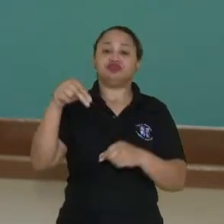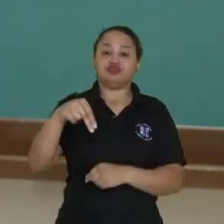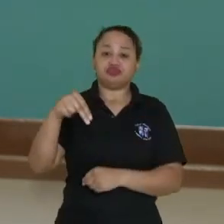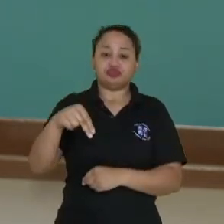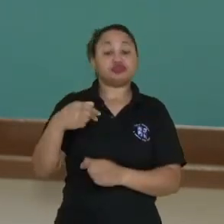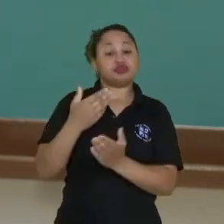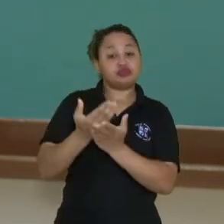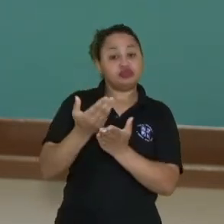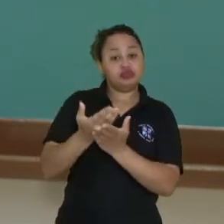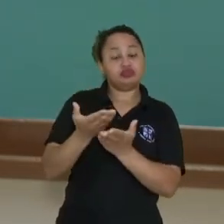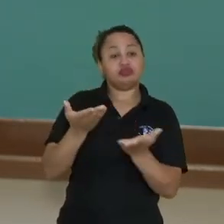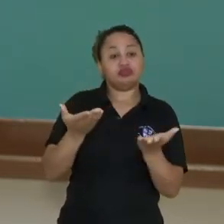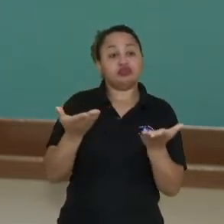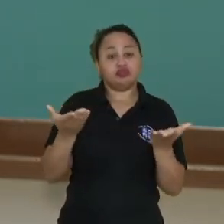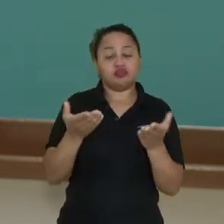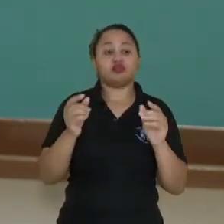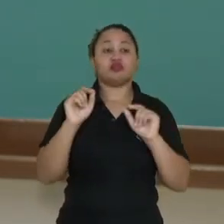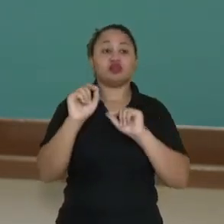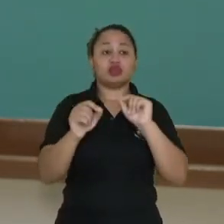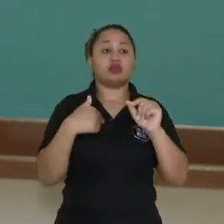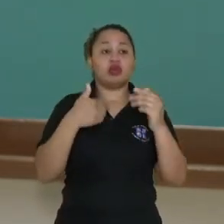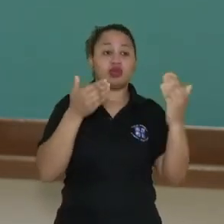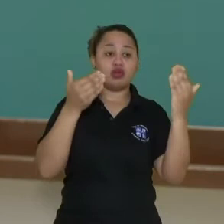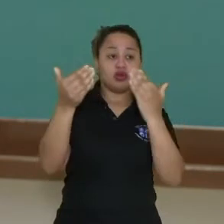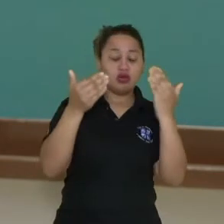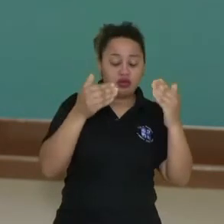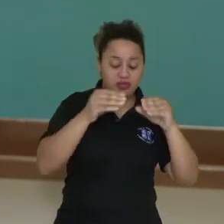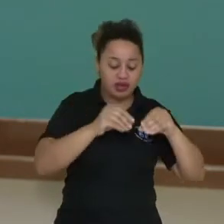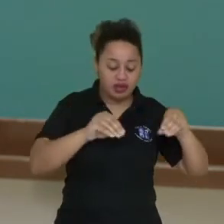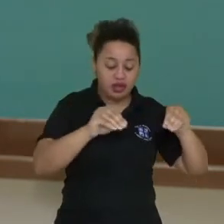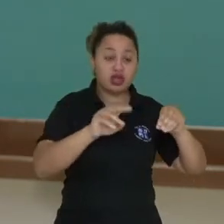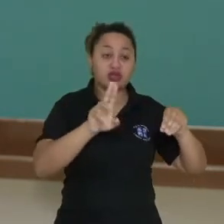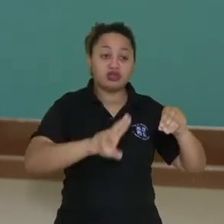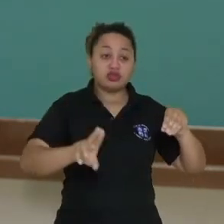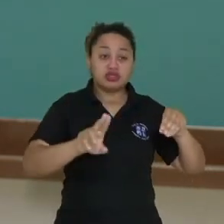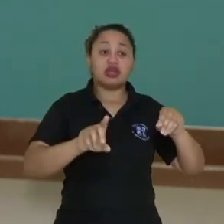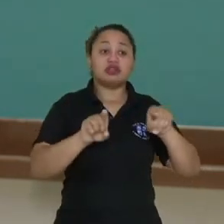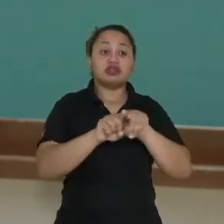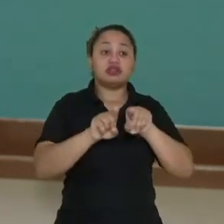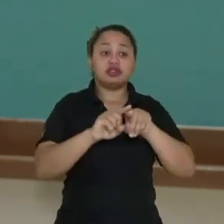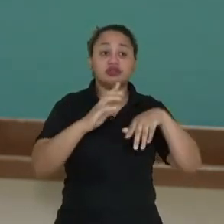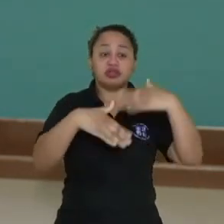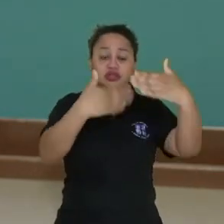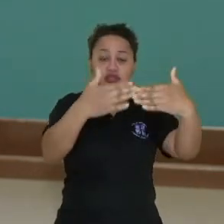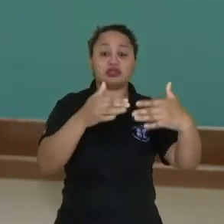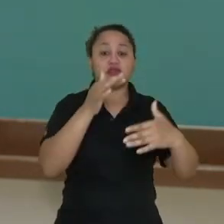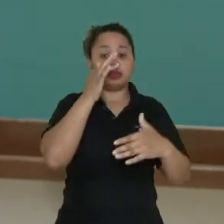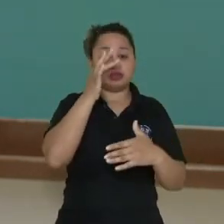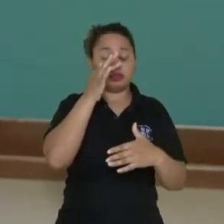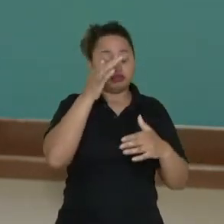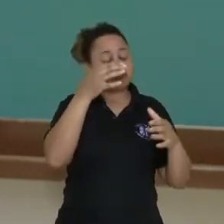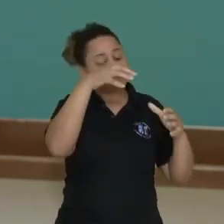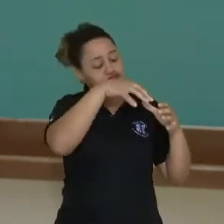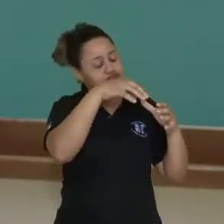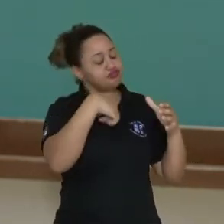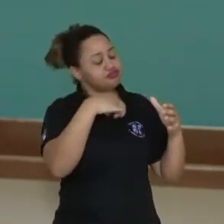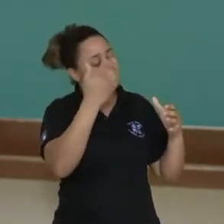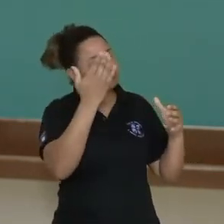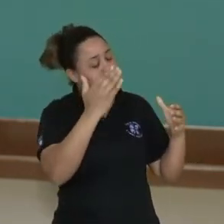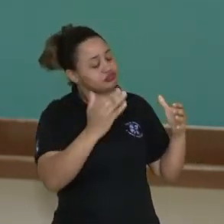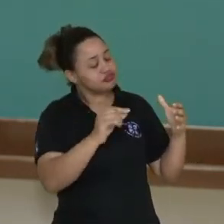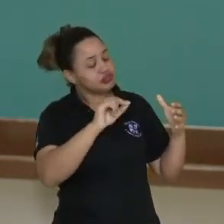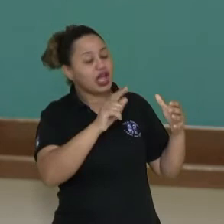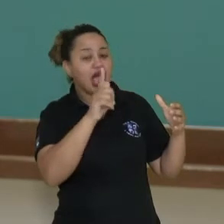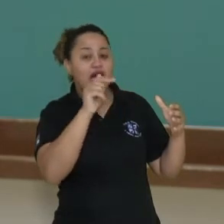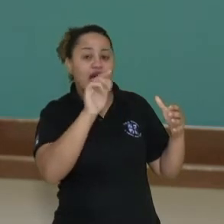aula. Você pode comparar os compostos do solo utilizados, assim como o desenvolvimento das plantas em seu interior. Então, você pode ir lá analisar a